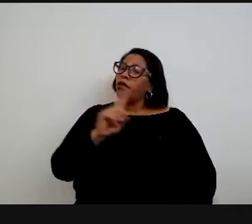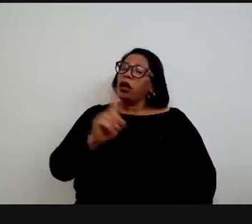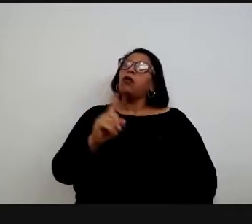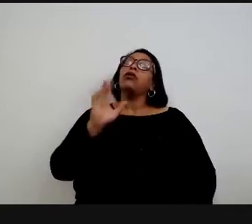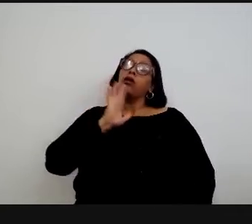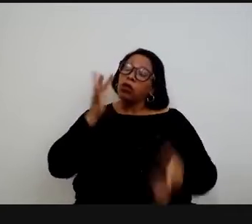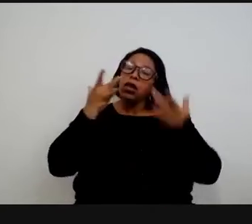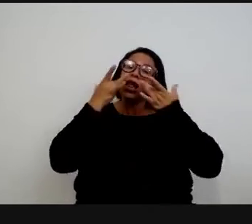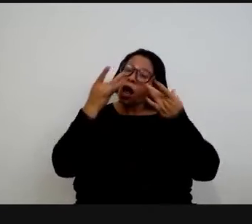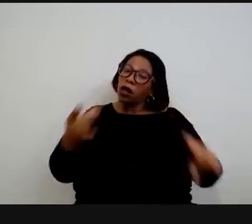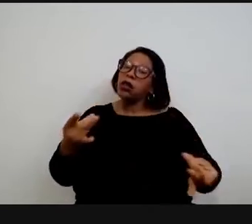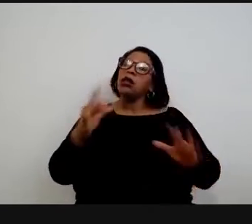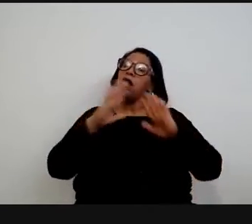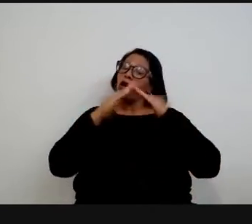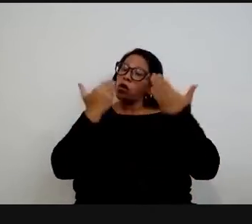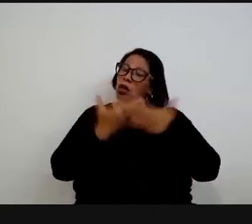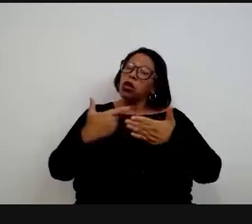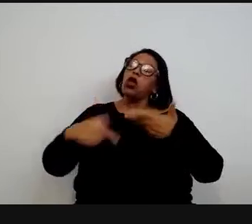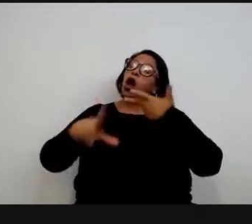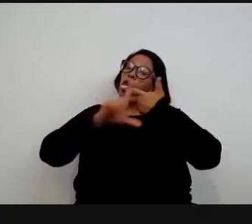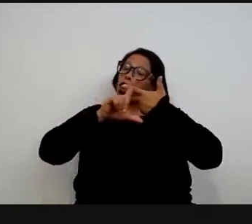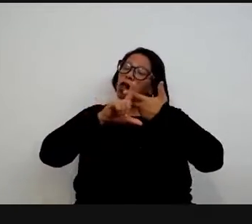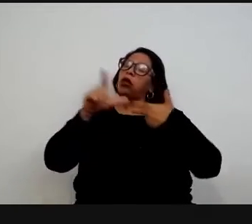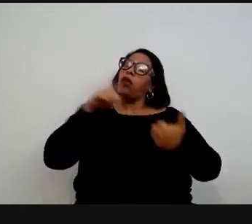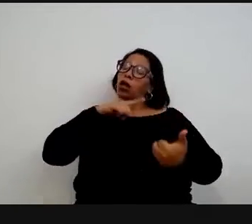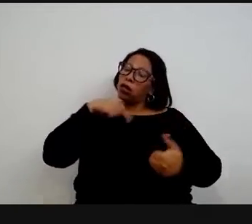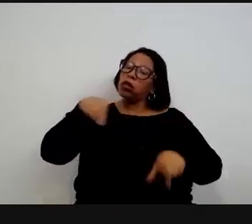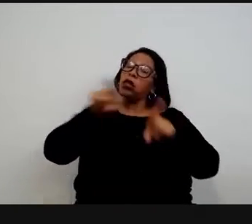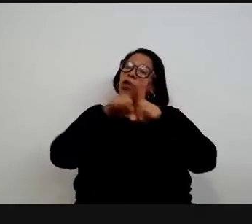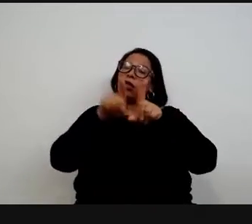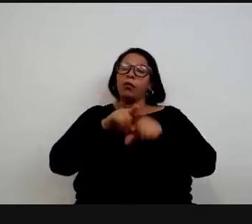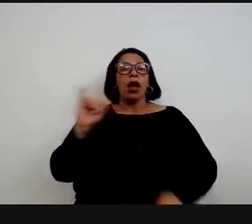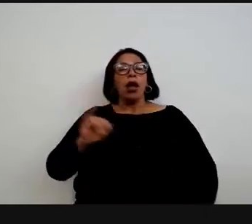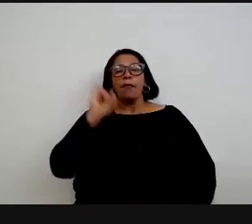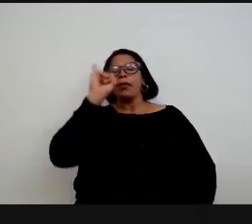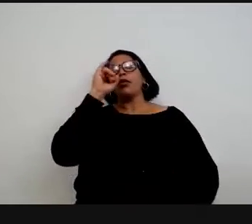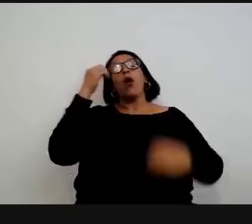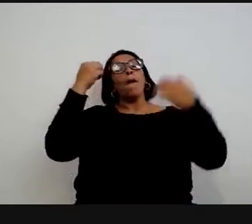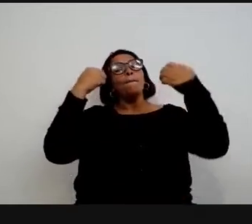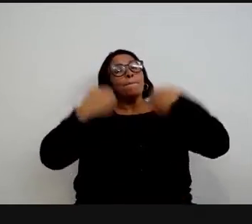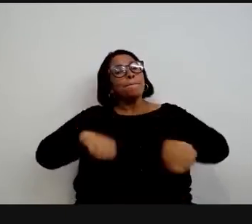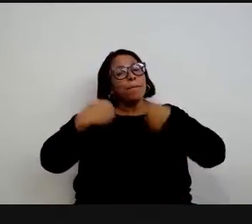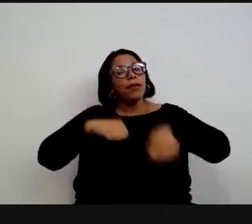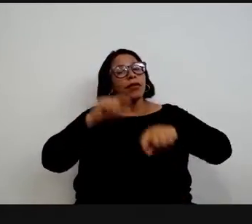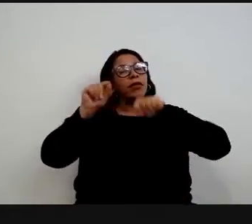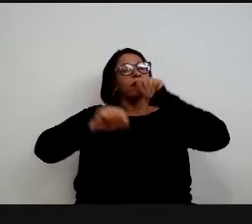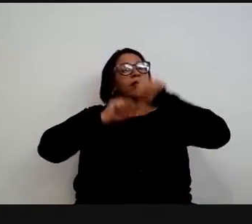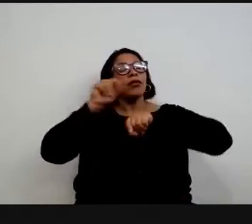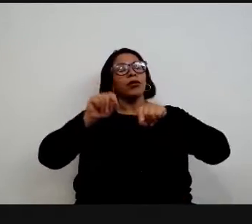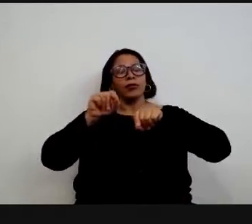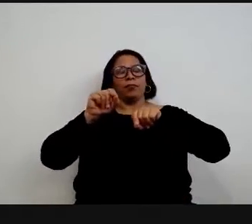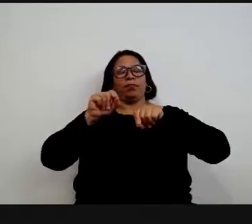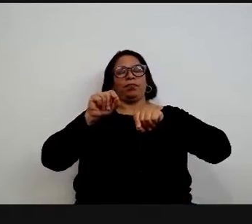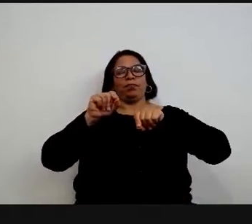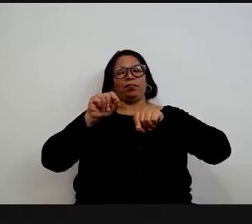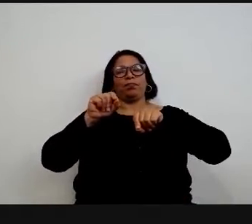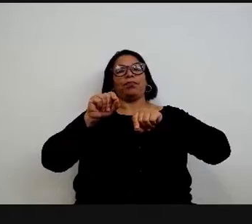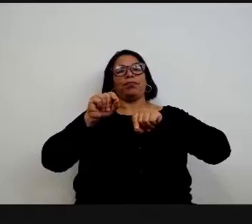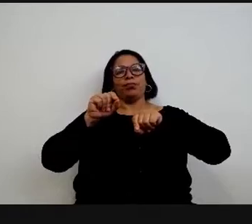atentas, né? Mas essa questão que o colega levantou aí é essencial. A gente precisa, né,